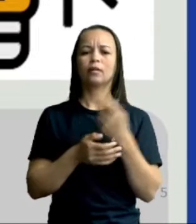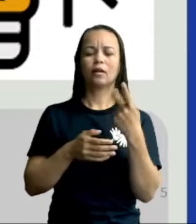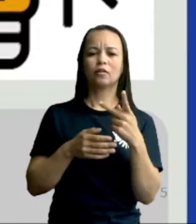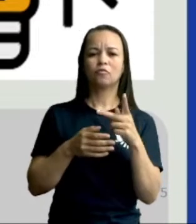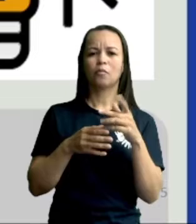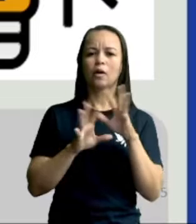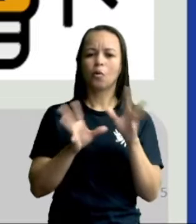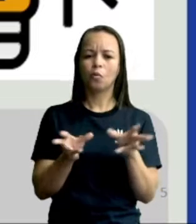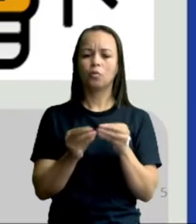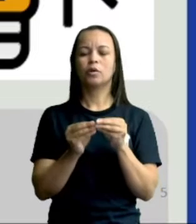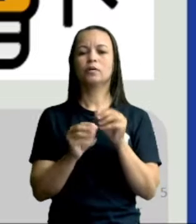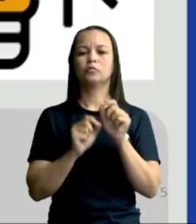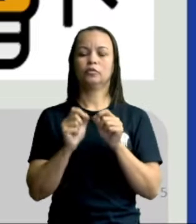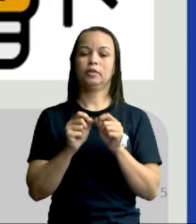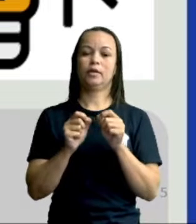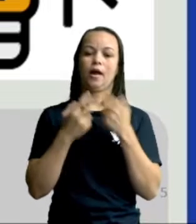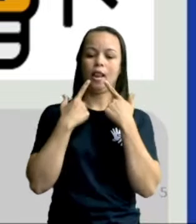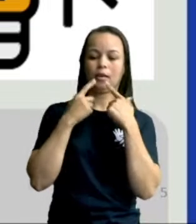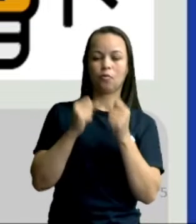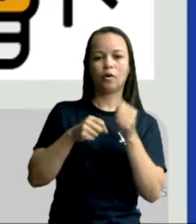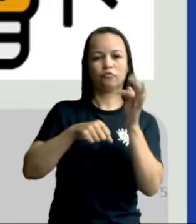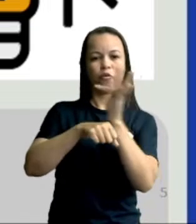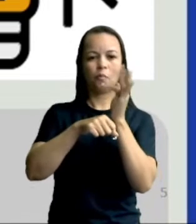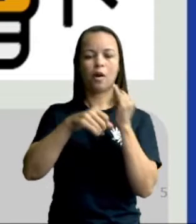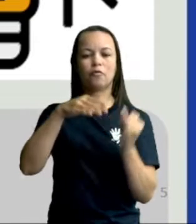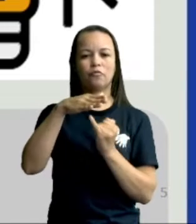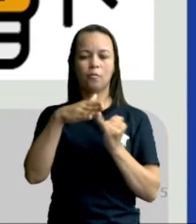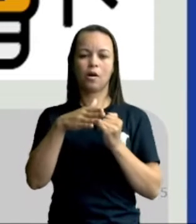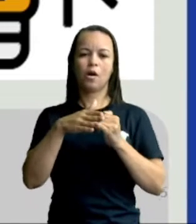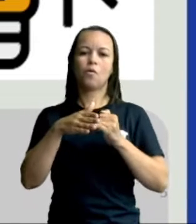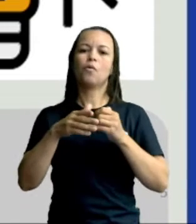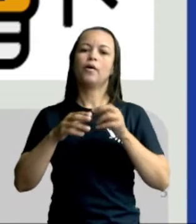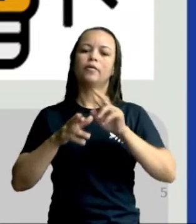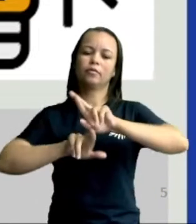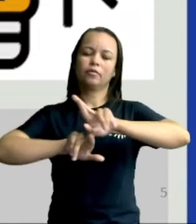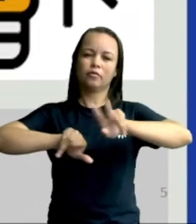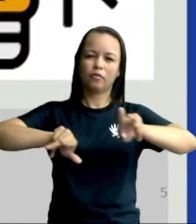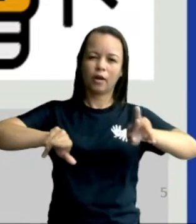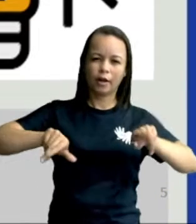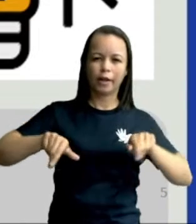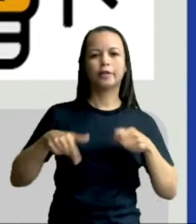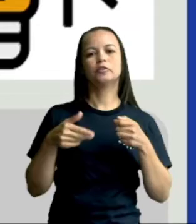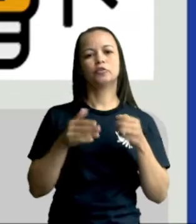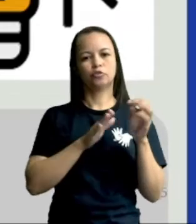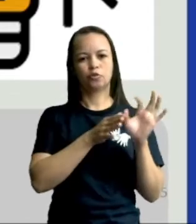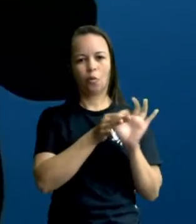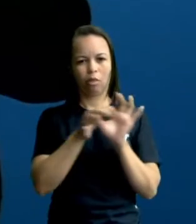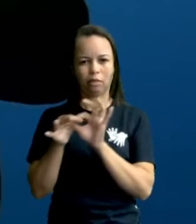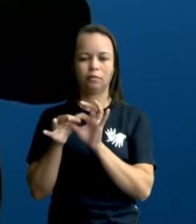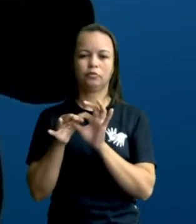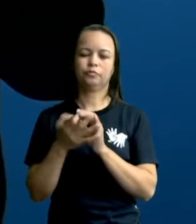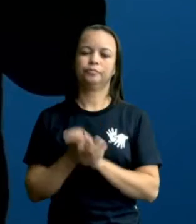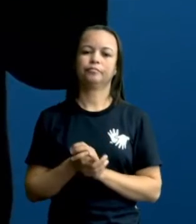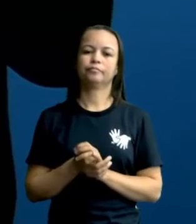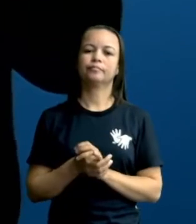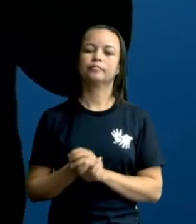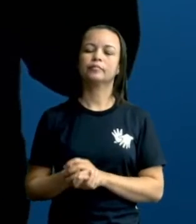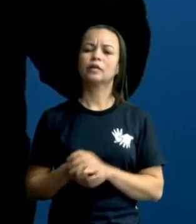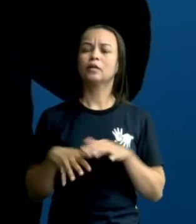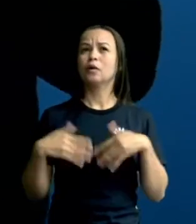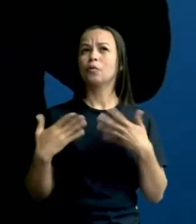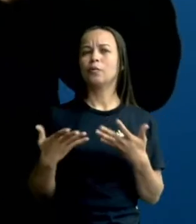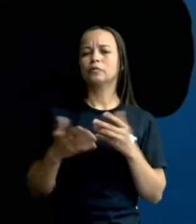que a linguagem formal e informal é aplicada em diferentes contextos. Vamos lá? Volta para mim. Ou seja, quando a